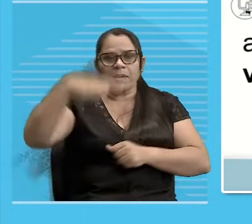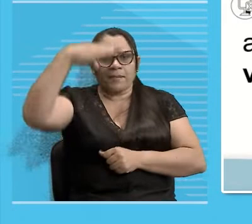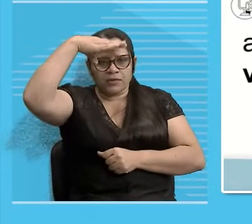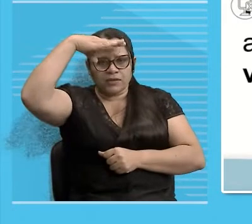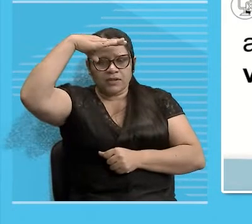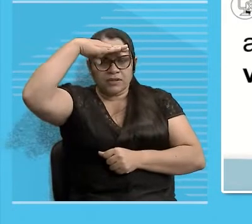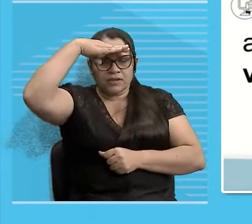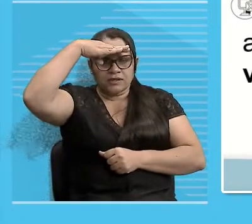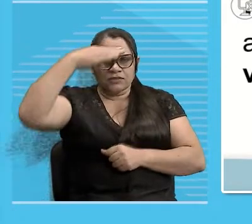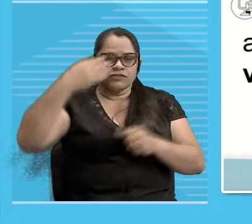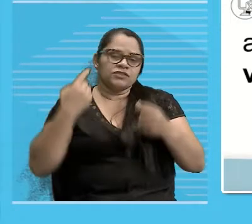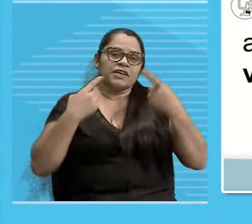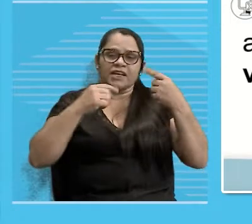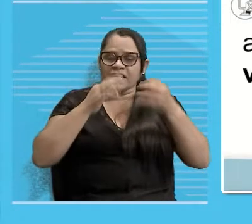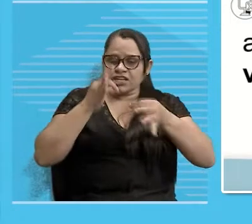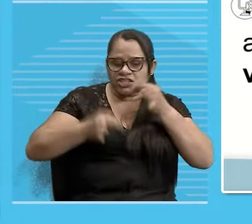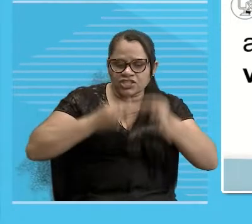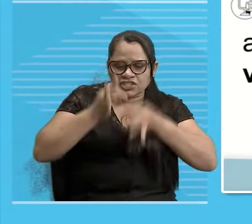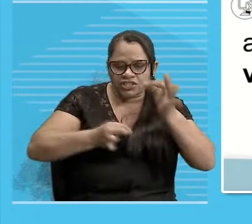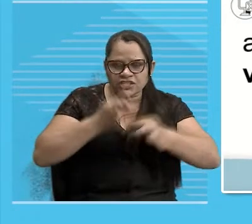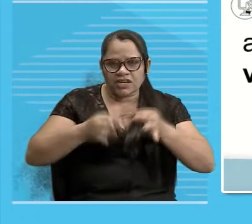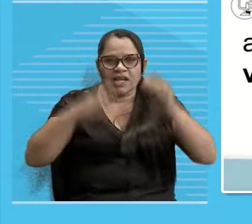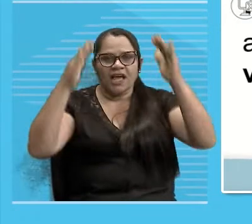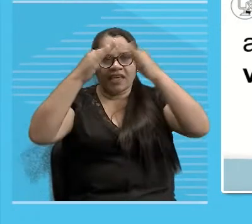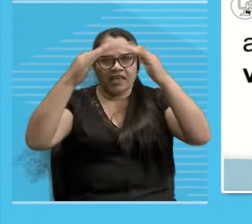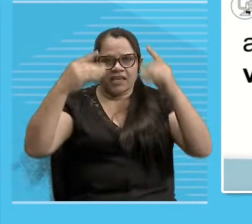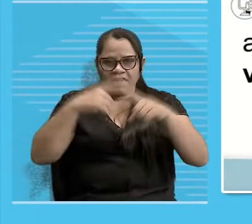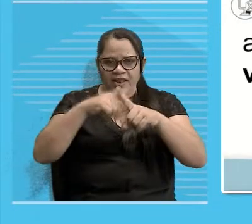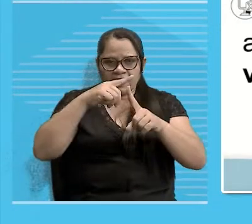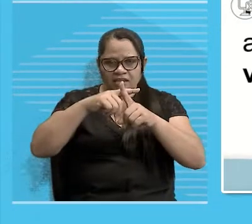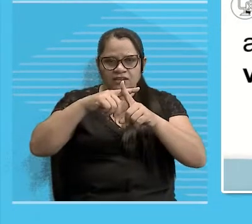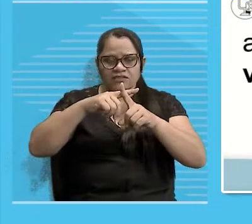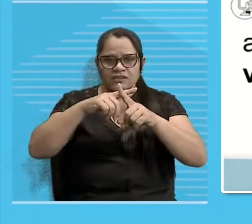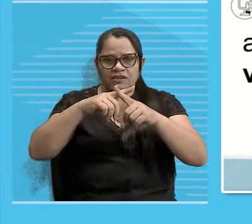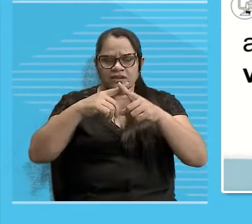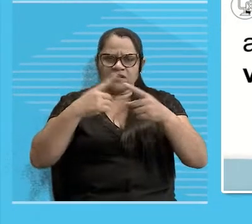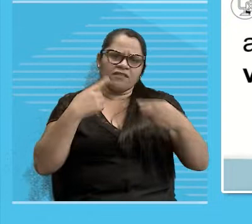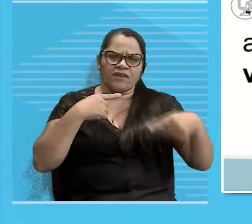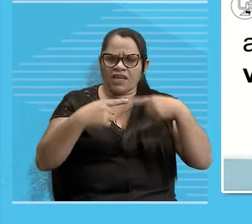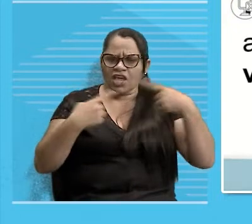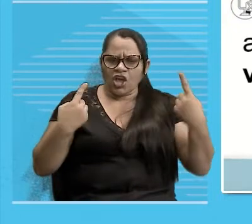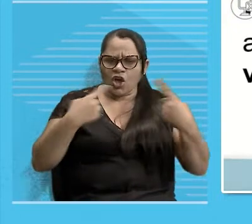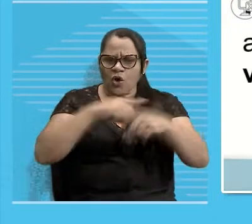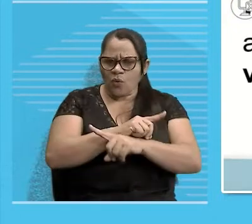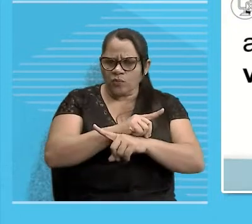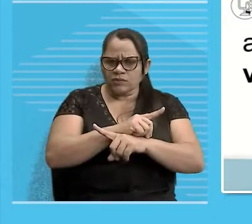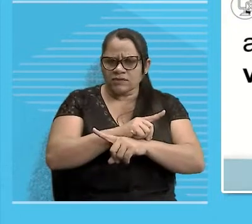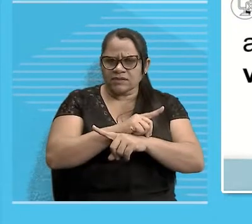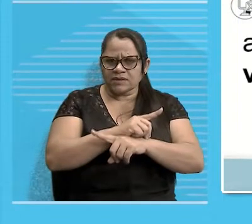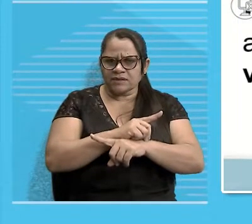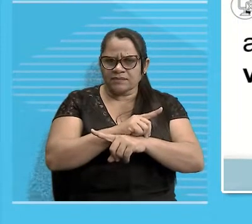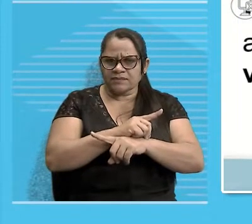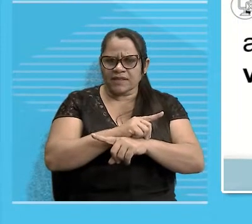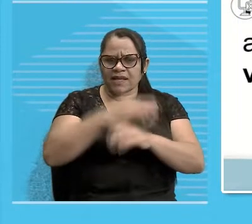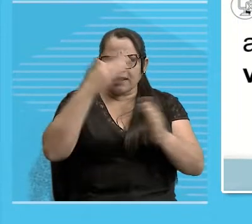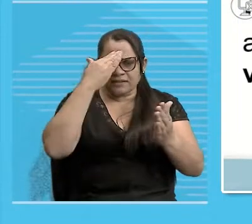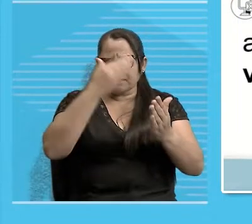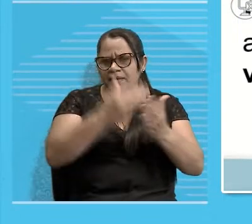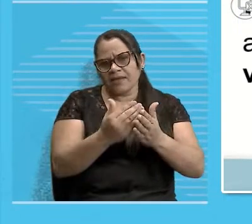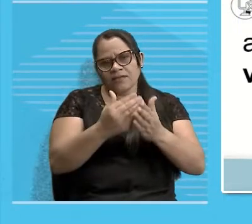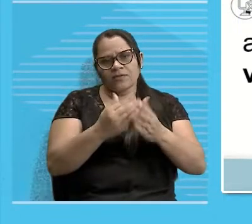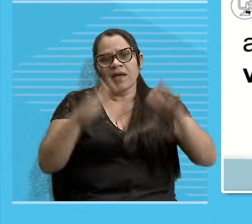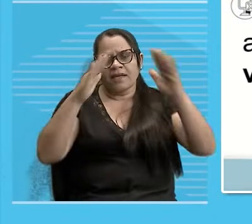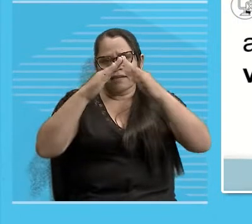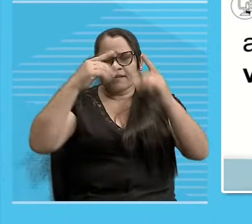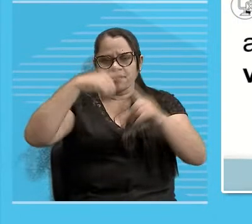encontro a essas ordens da igreja, dogmas que tenderiam a voltar, né, da Idade Média. E aí